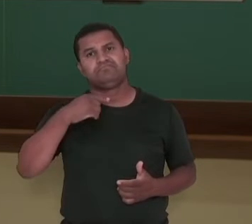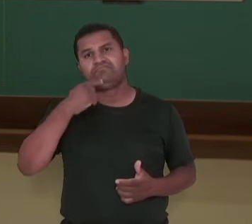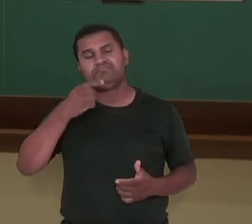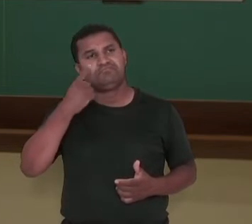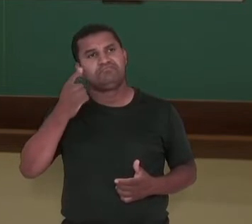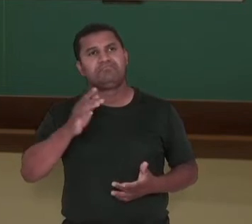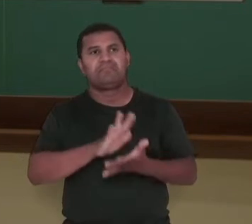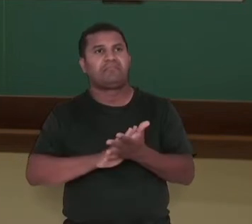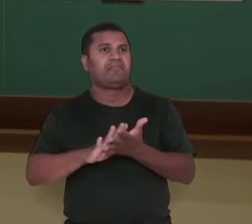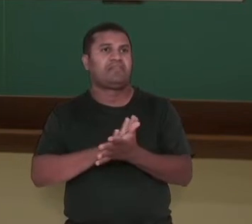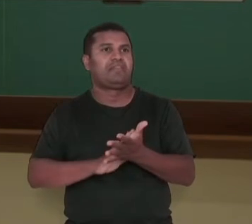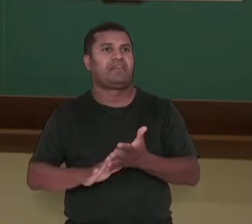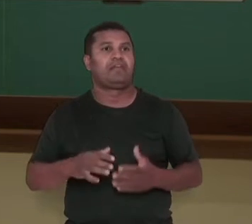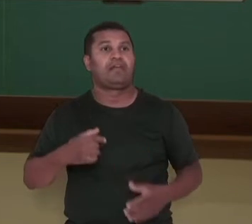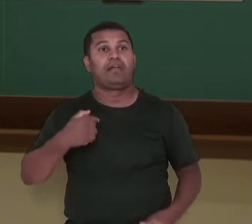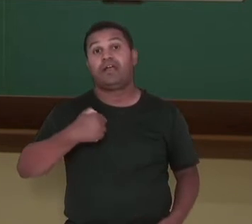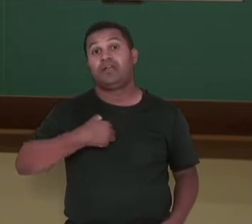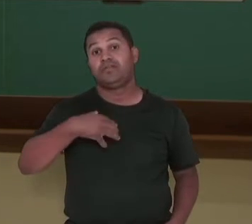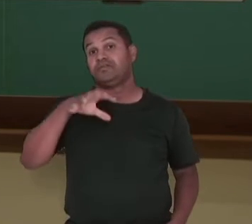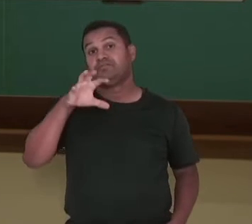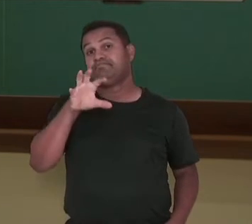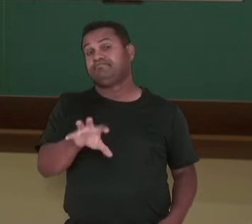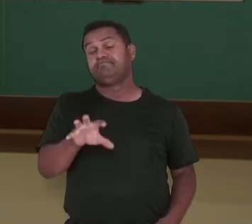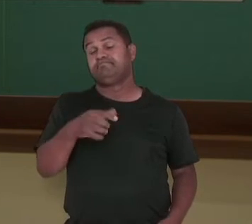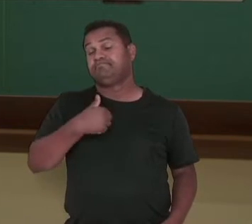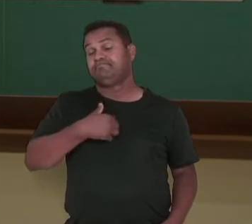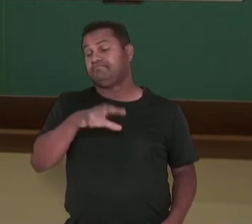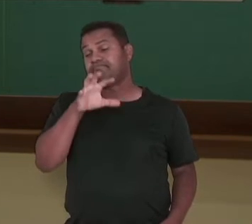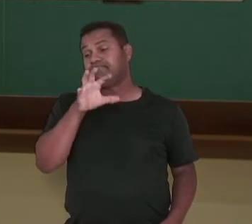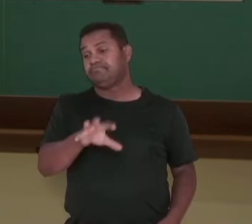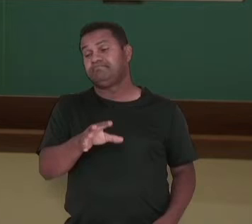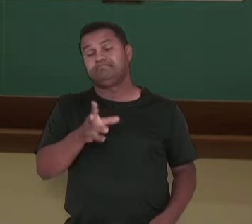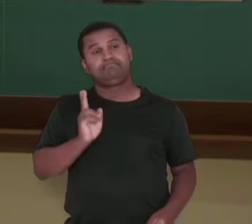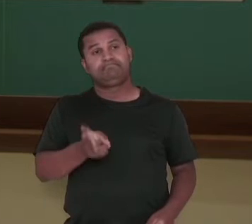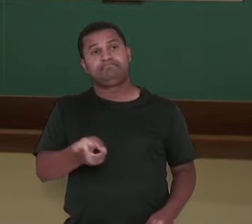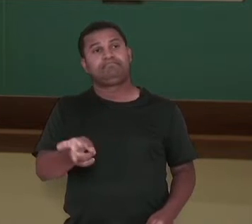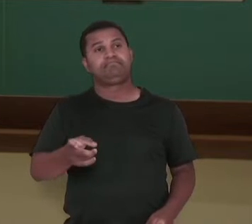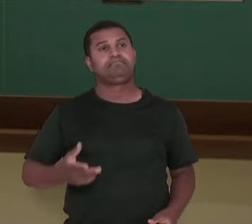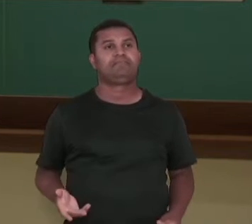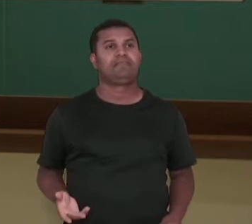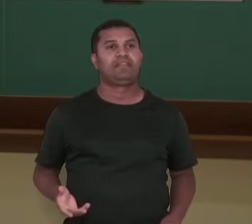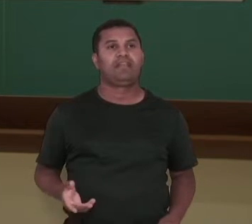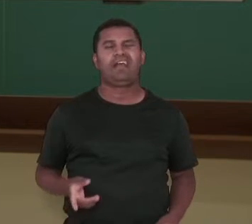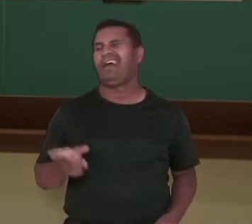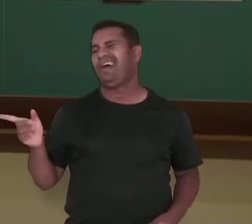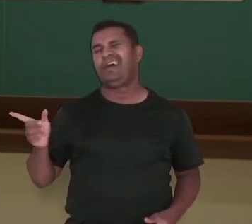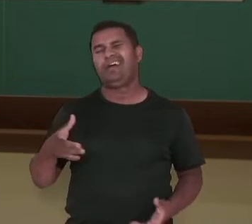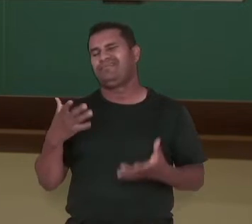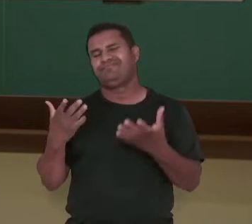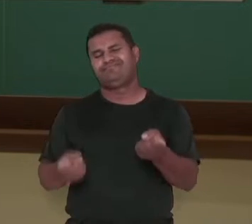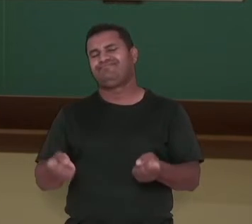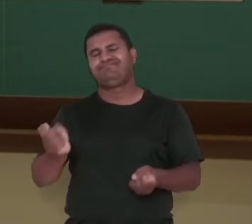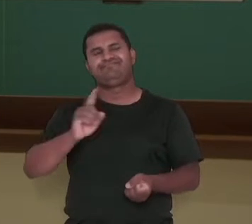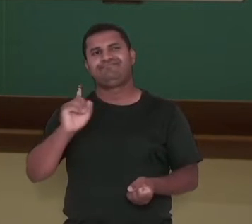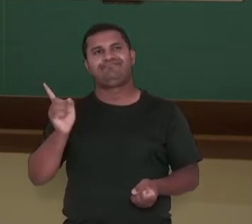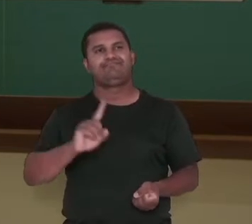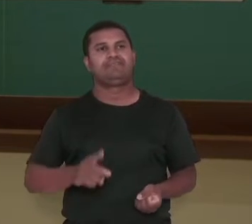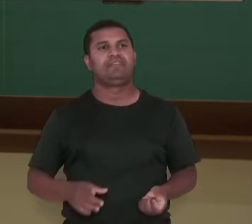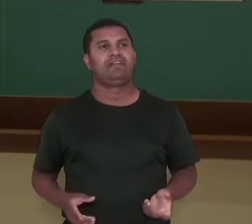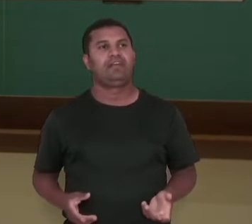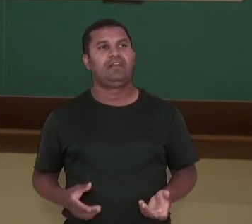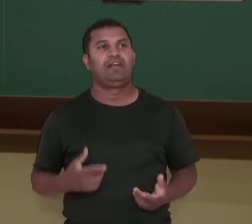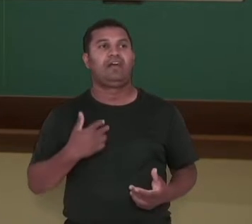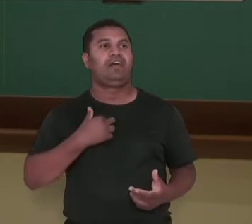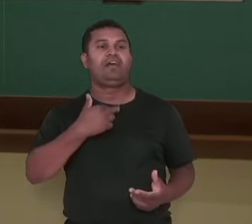tenso, né, gente? Quando você vai cobrar alguma atitude de alguém e de algum amigo, algum contatinho, e a pessoa